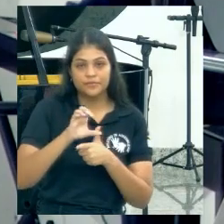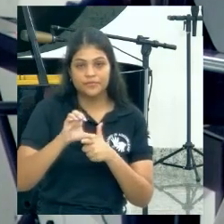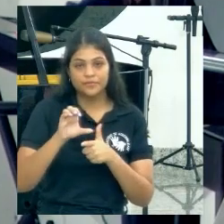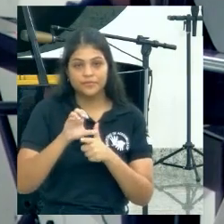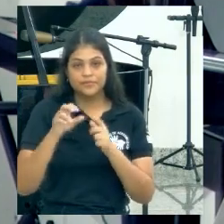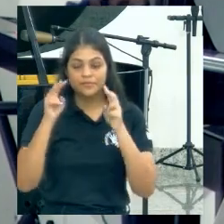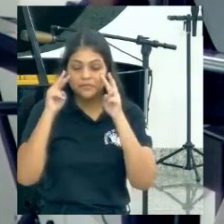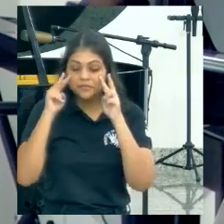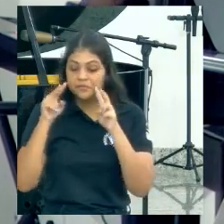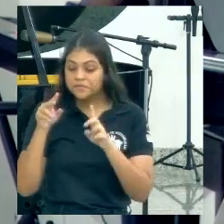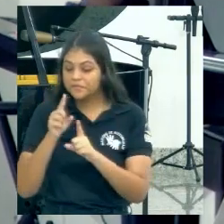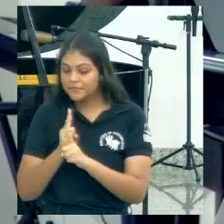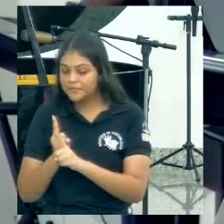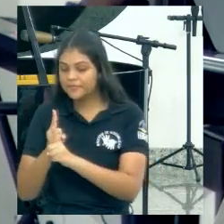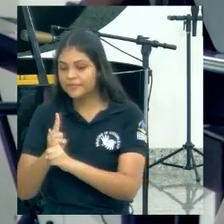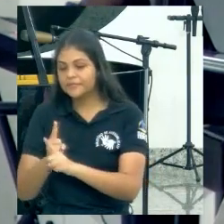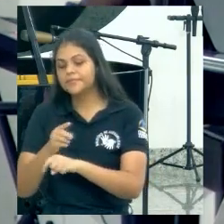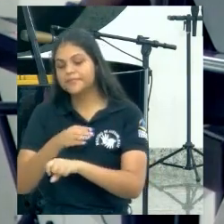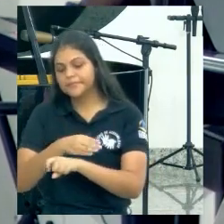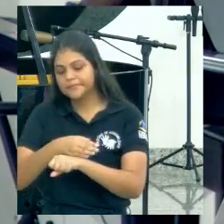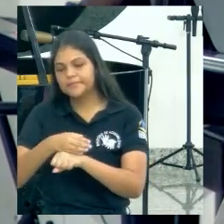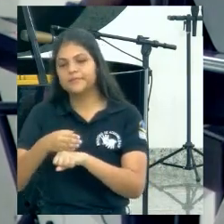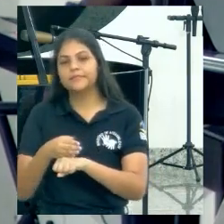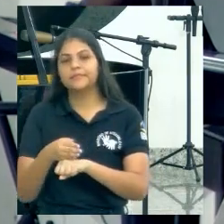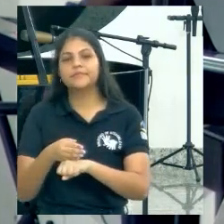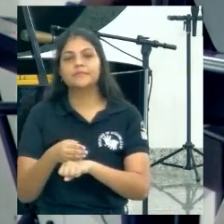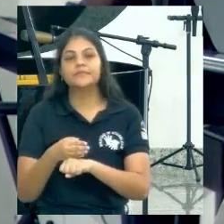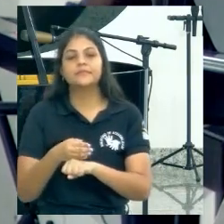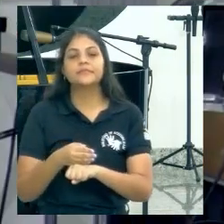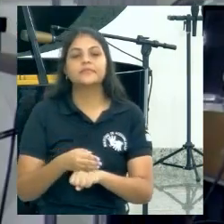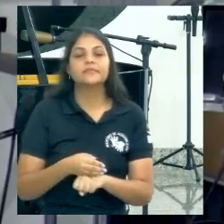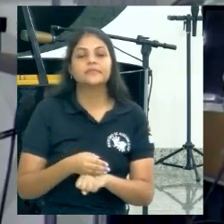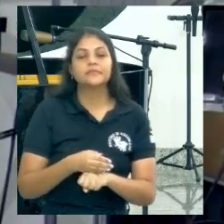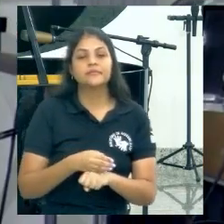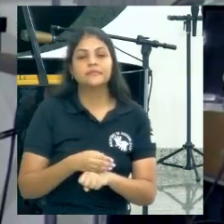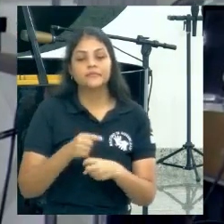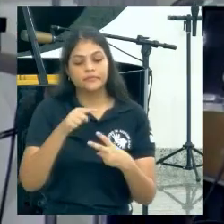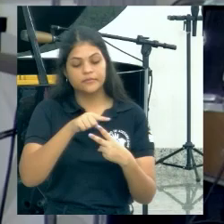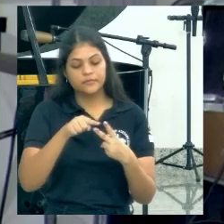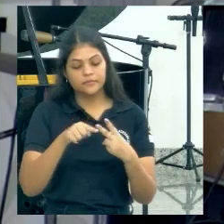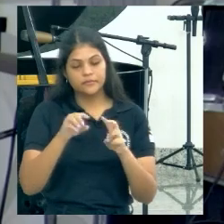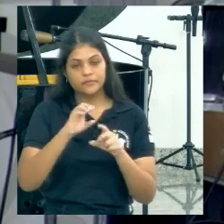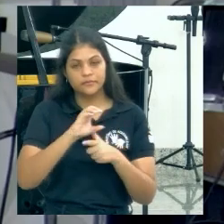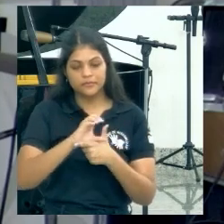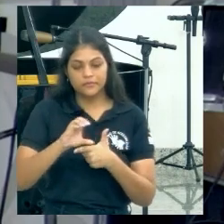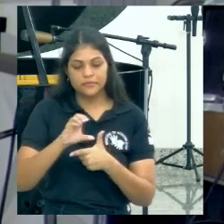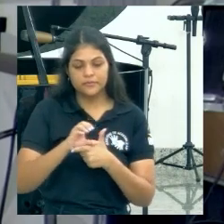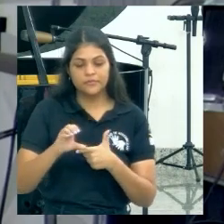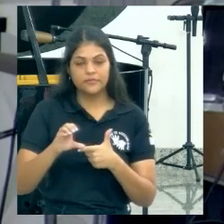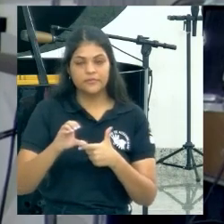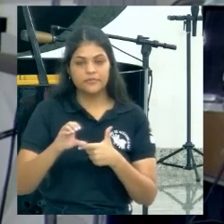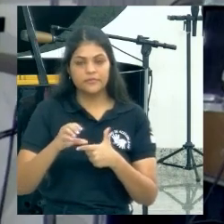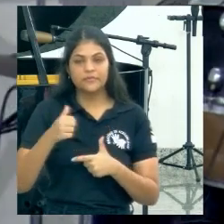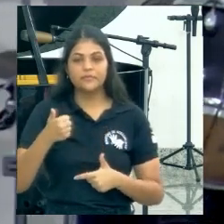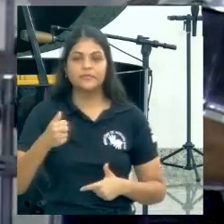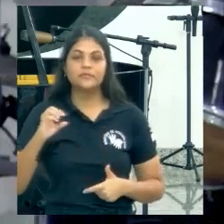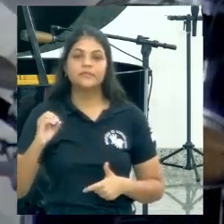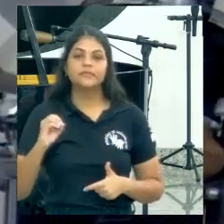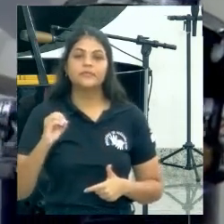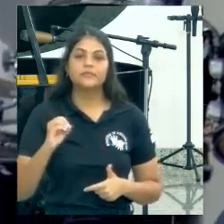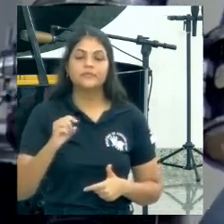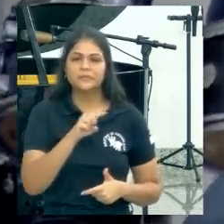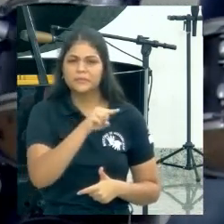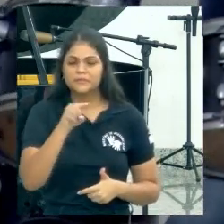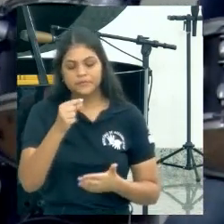gente desde o início. Há um outro momento, em 2 Coríntios 10, que ele diz, alguns de vocês dizem que as